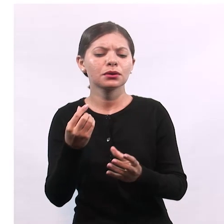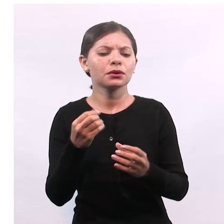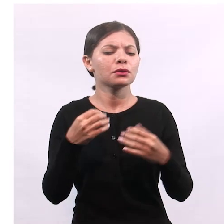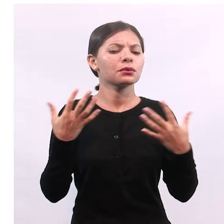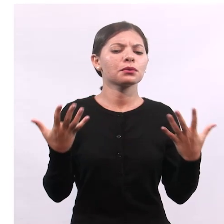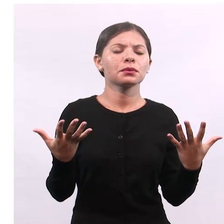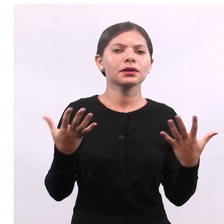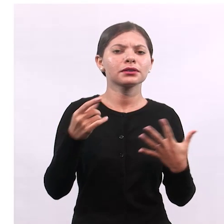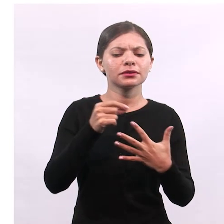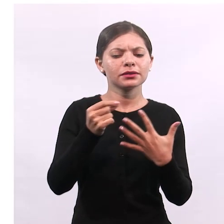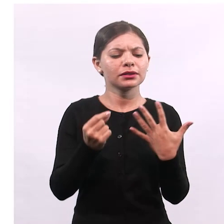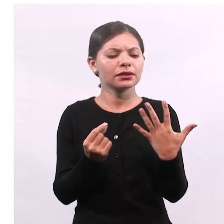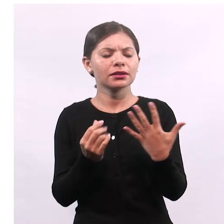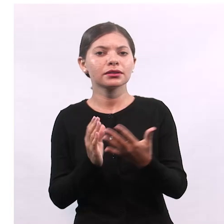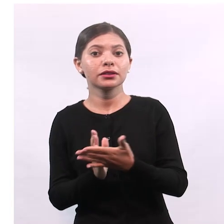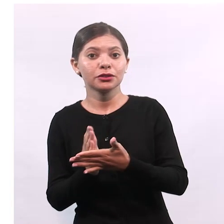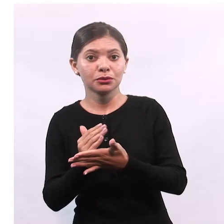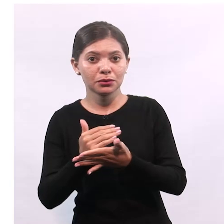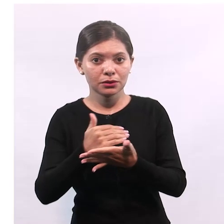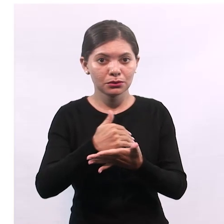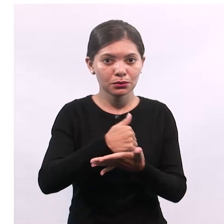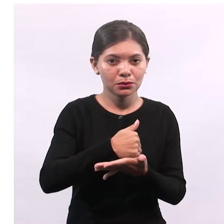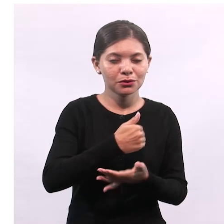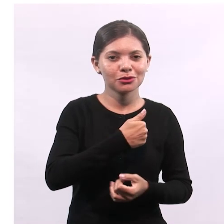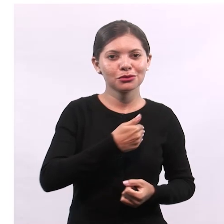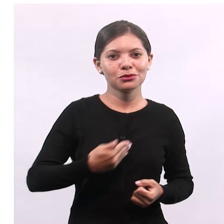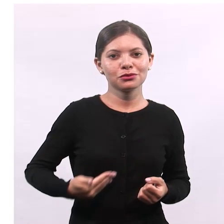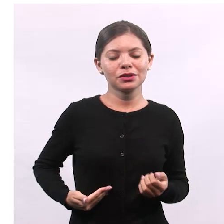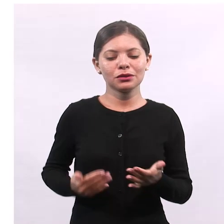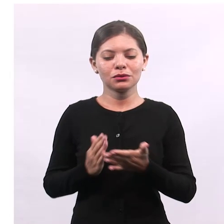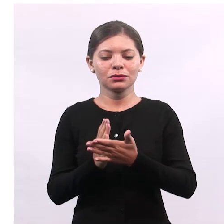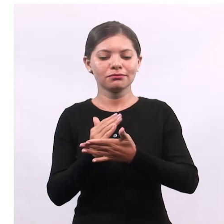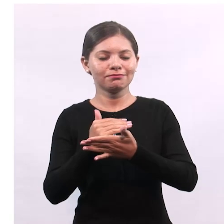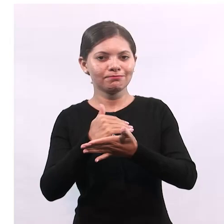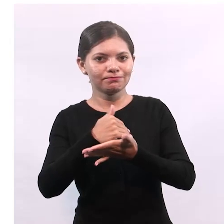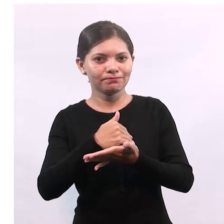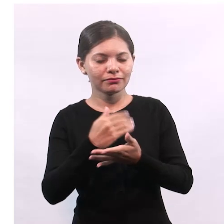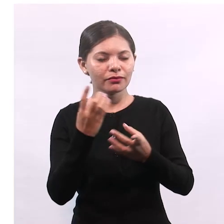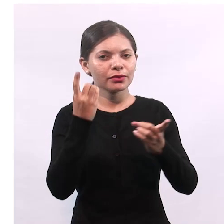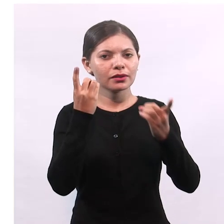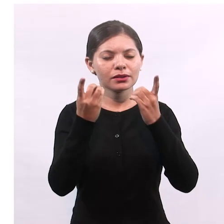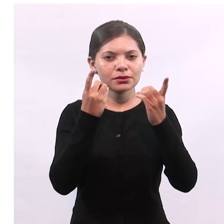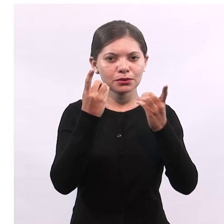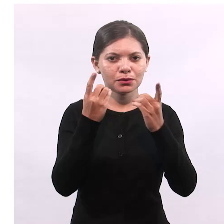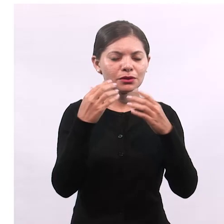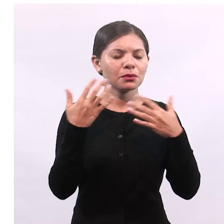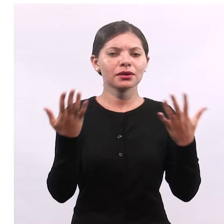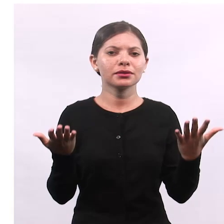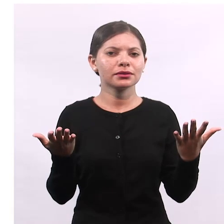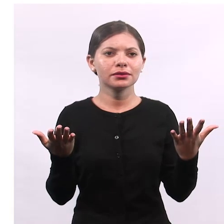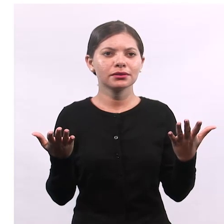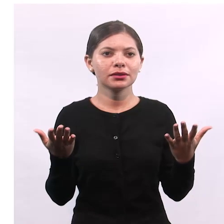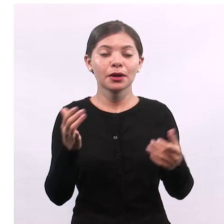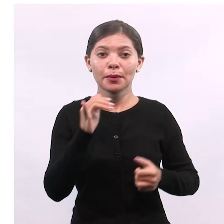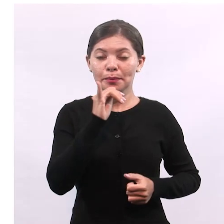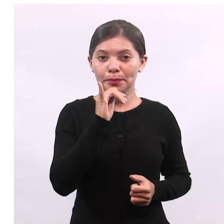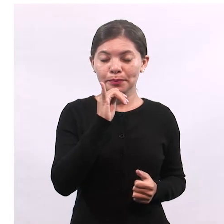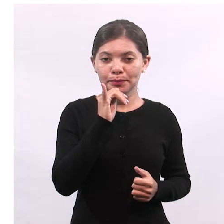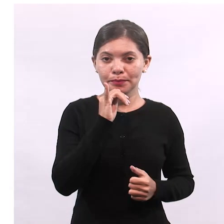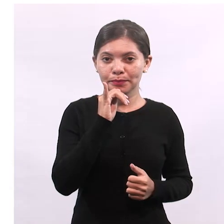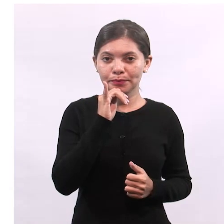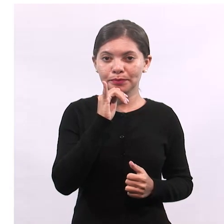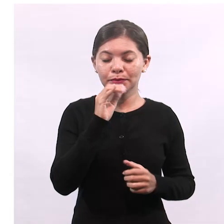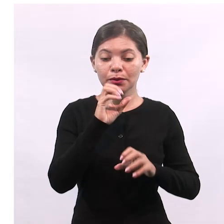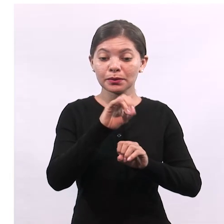que a gente coletou ou que o governo coleta de informação as variáveis por exemplo são as etapas de